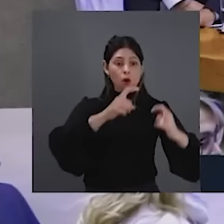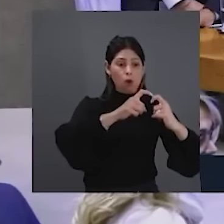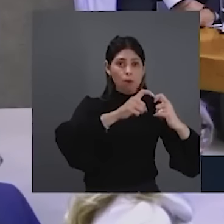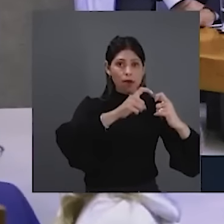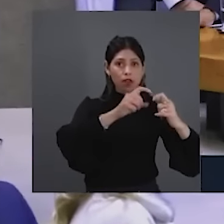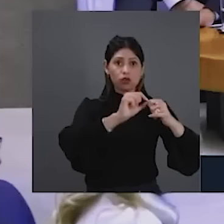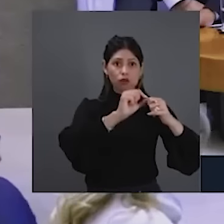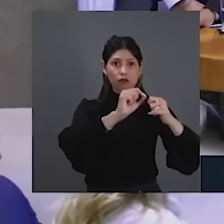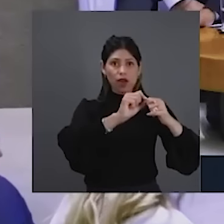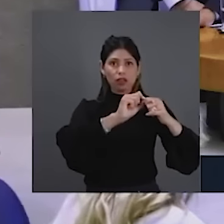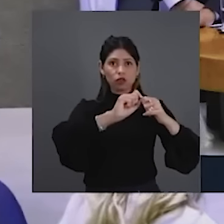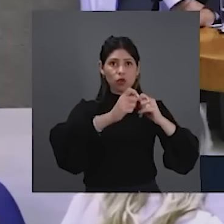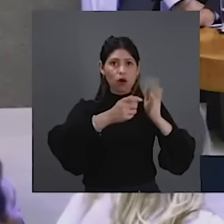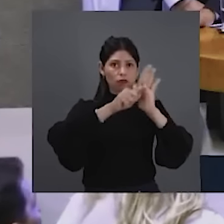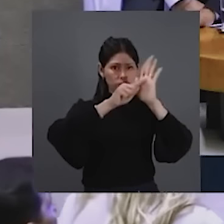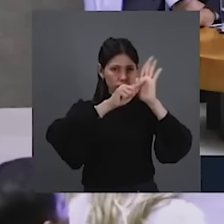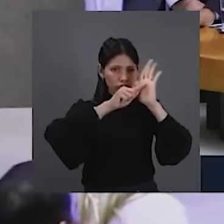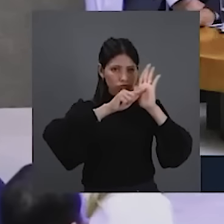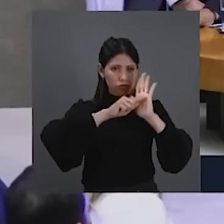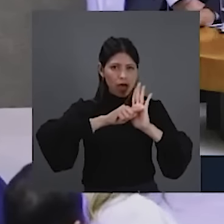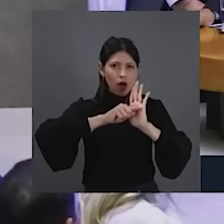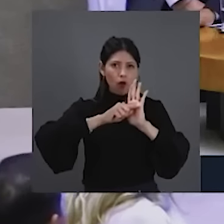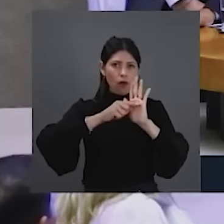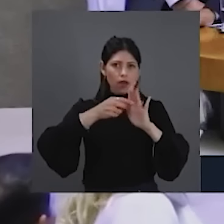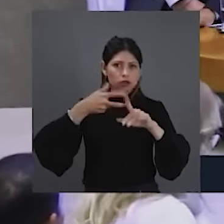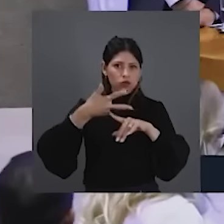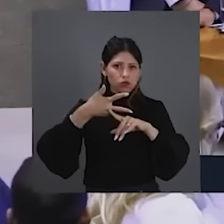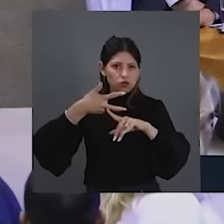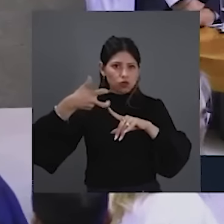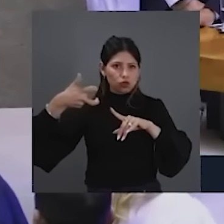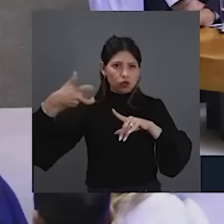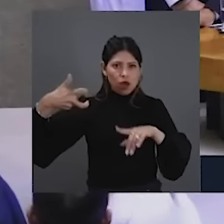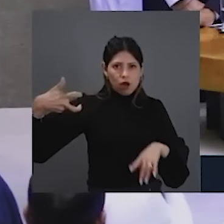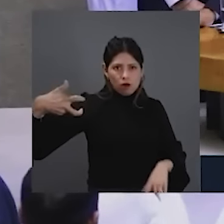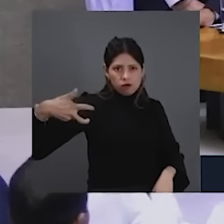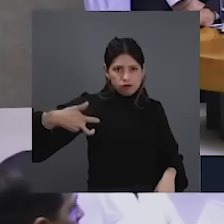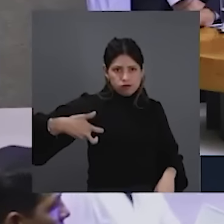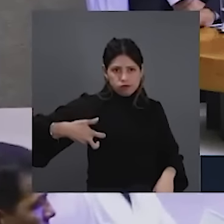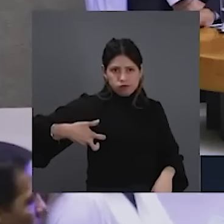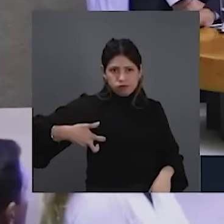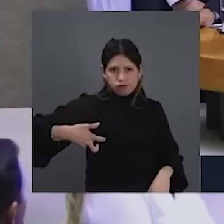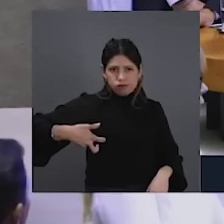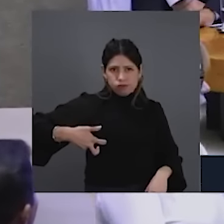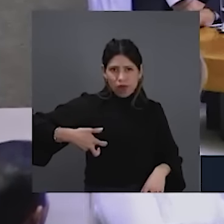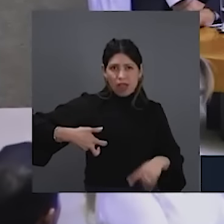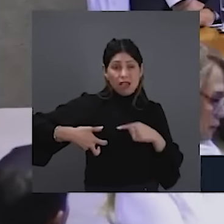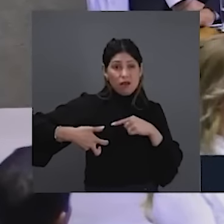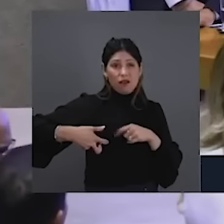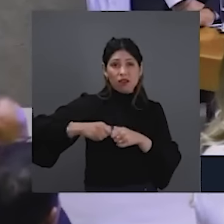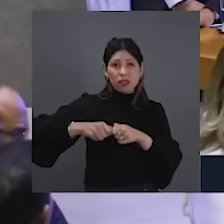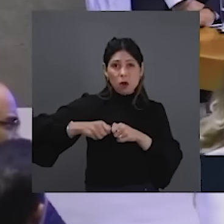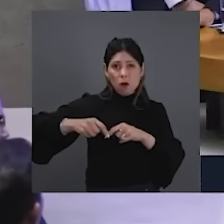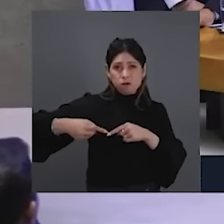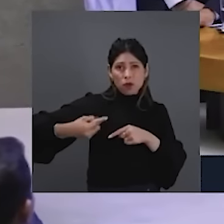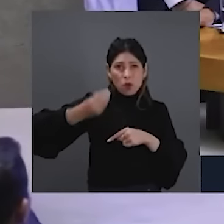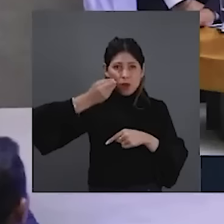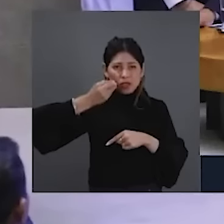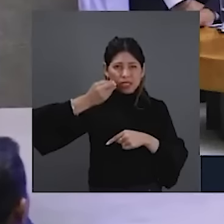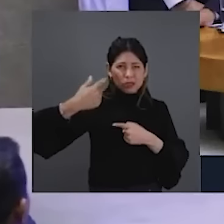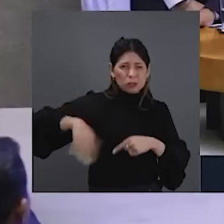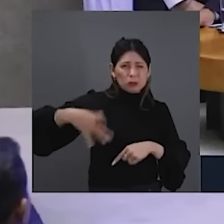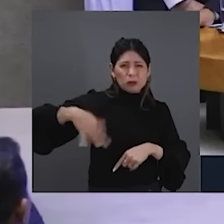desse exame de ultrassom com essa substância ele vai provocar o quê uma calade um processo de extremamente